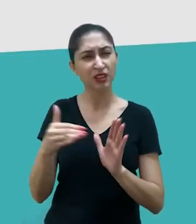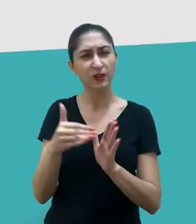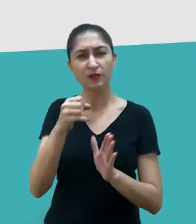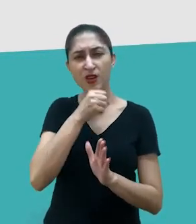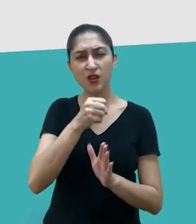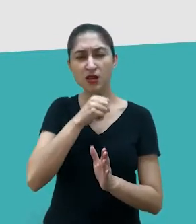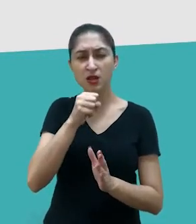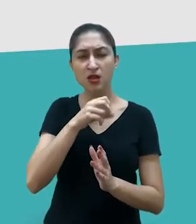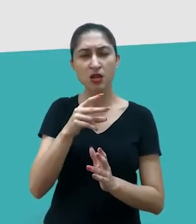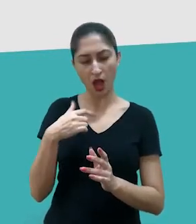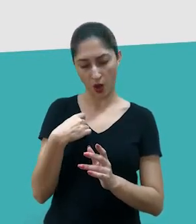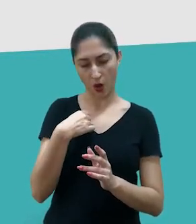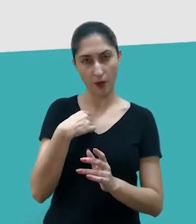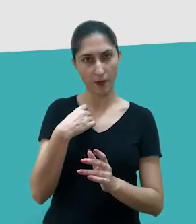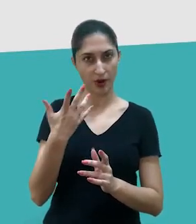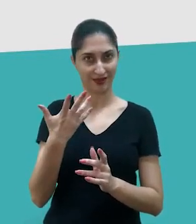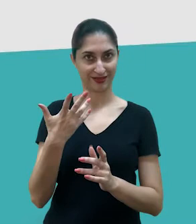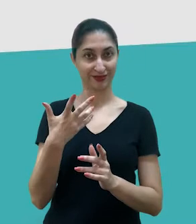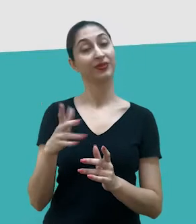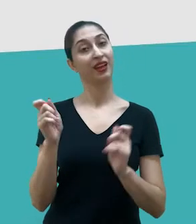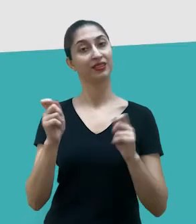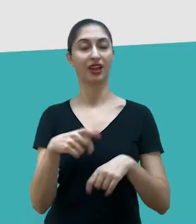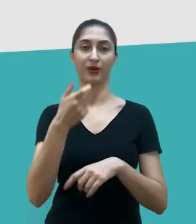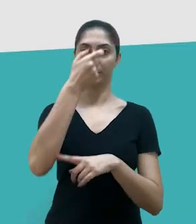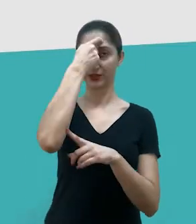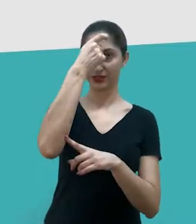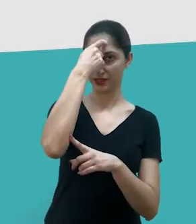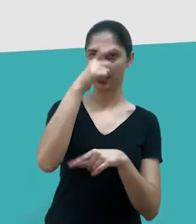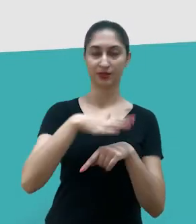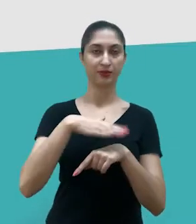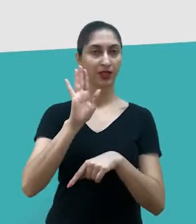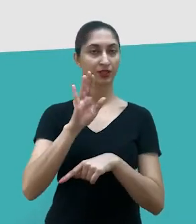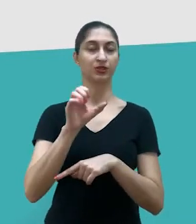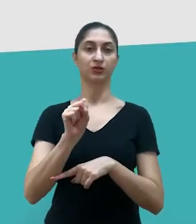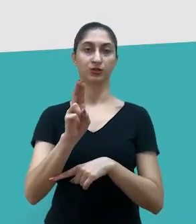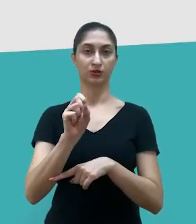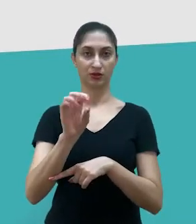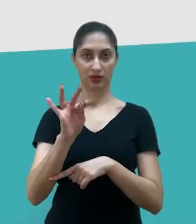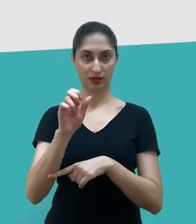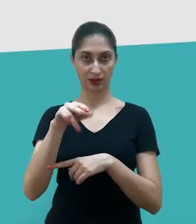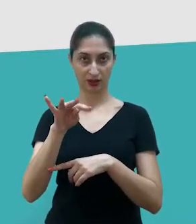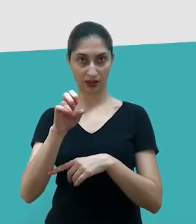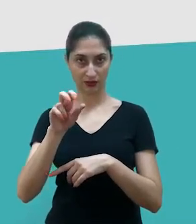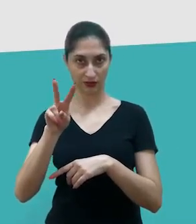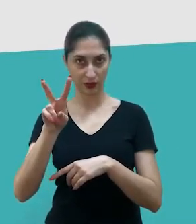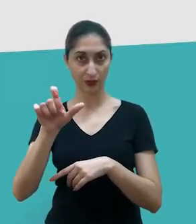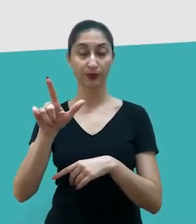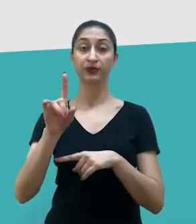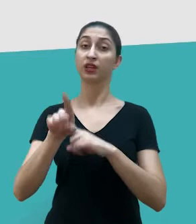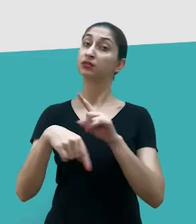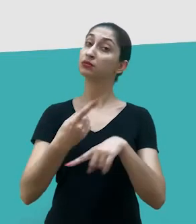começar a vestir-se mais consciente, mais sustentável. Depois, que tal